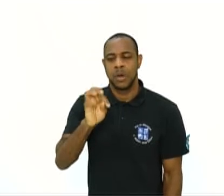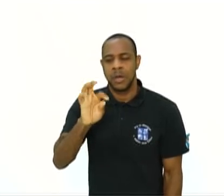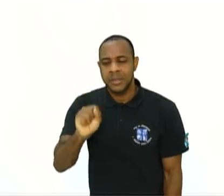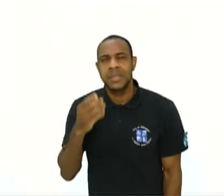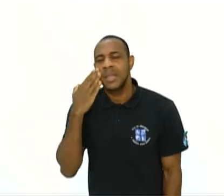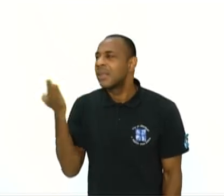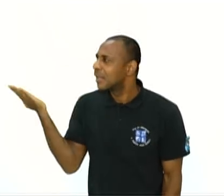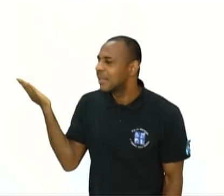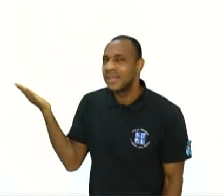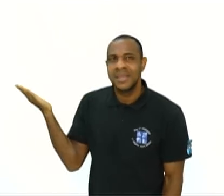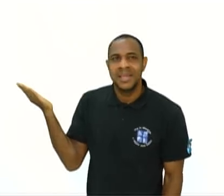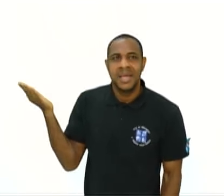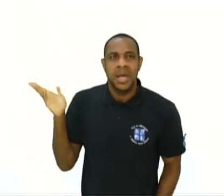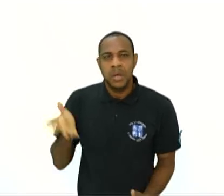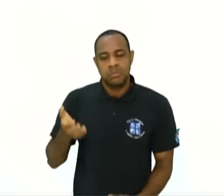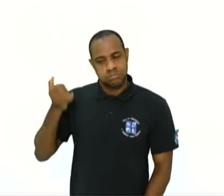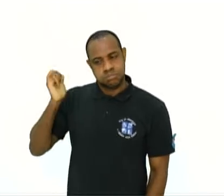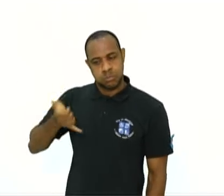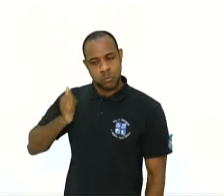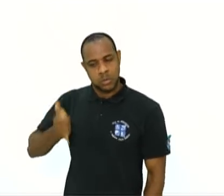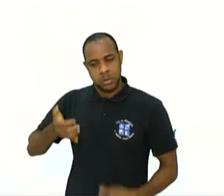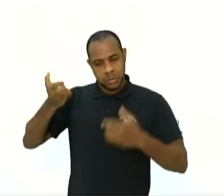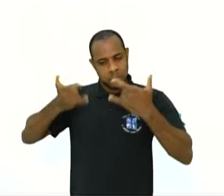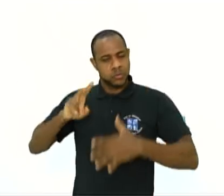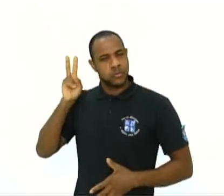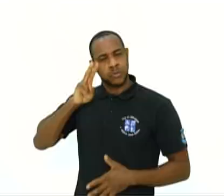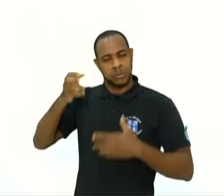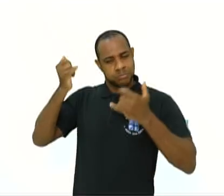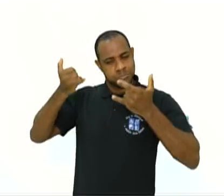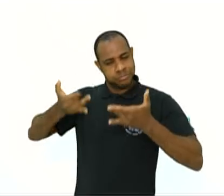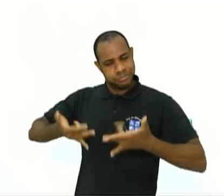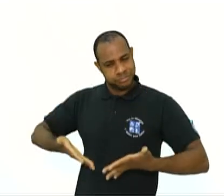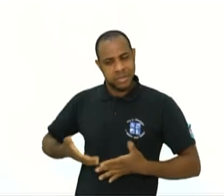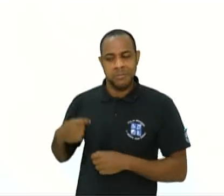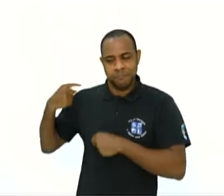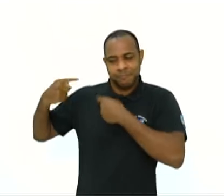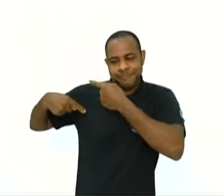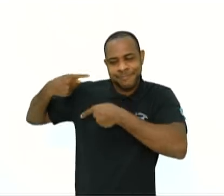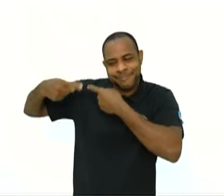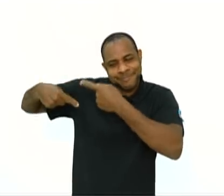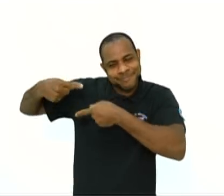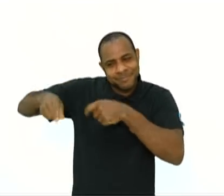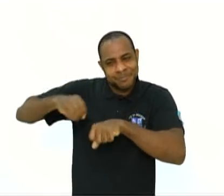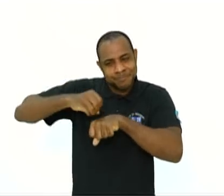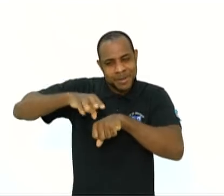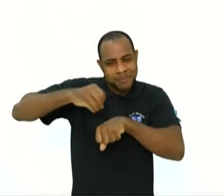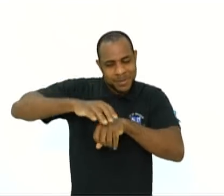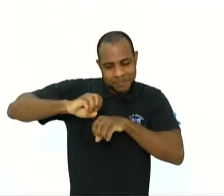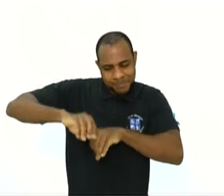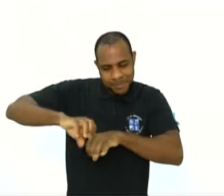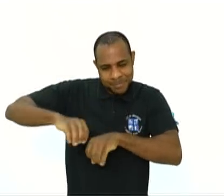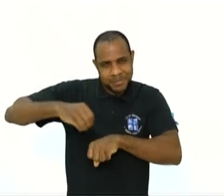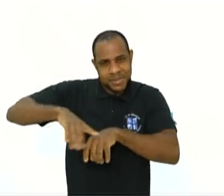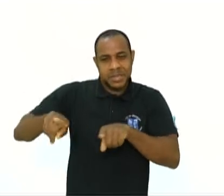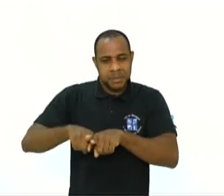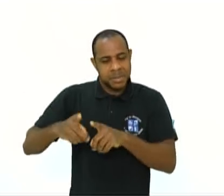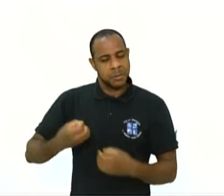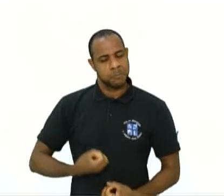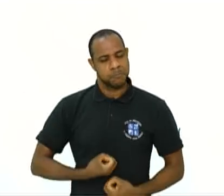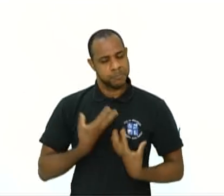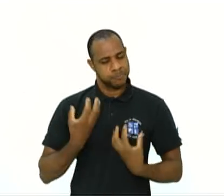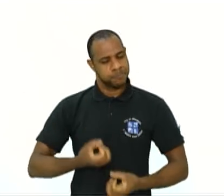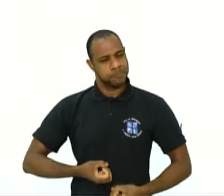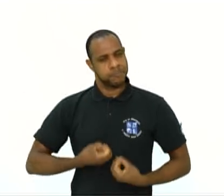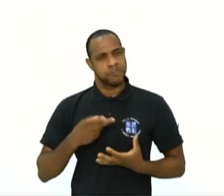de histórias africanos, guardiões da tradição, que é passada de geração em geração. São também poetas,